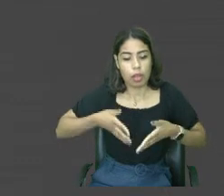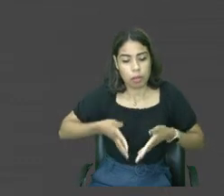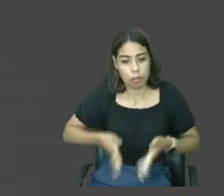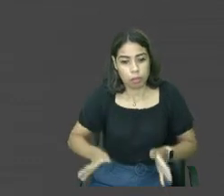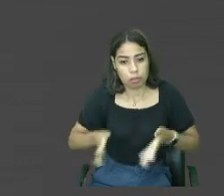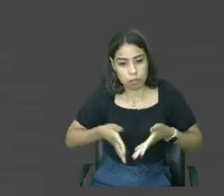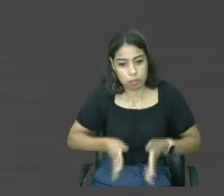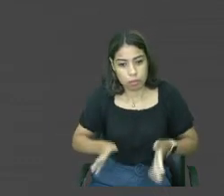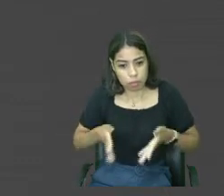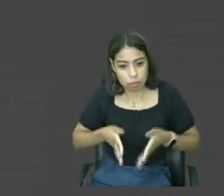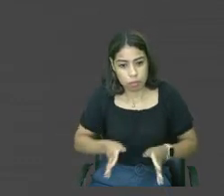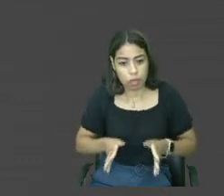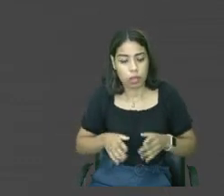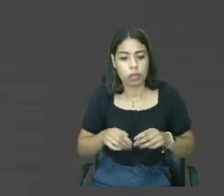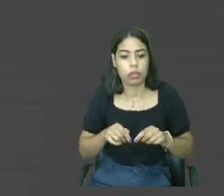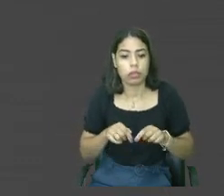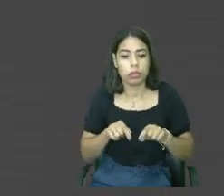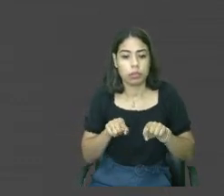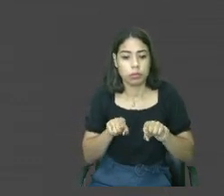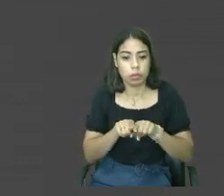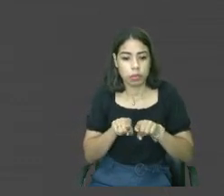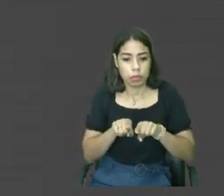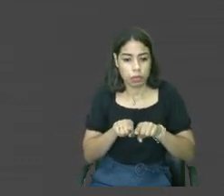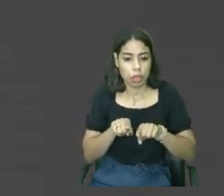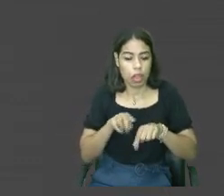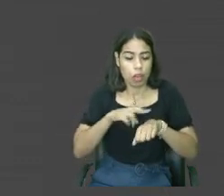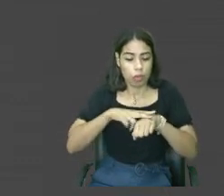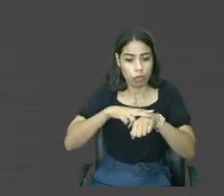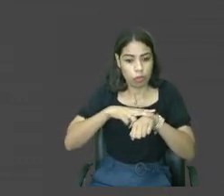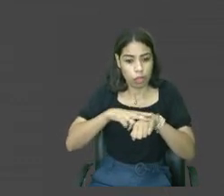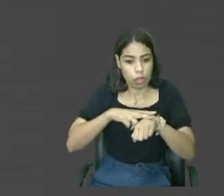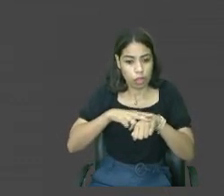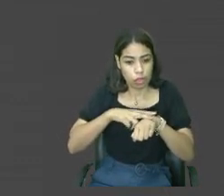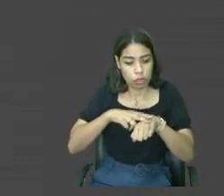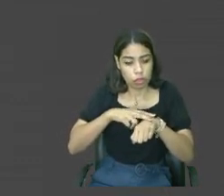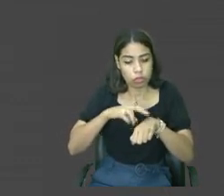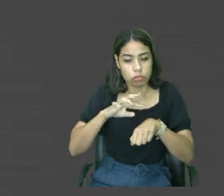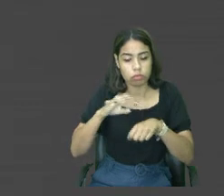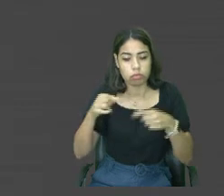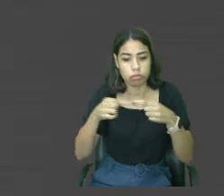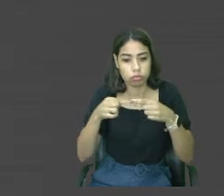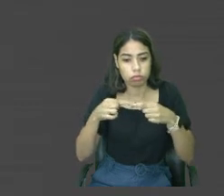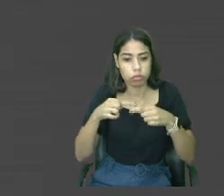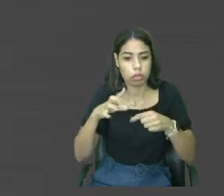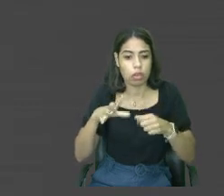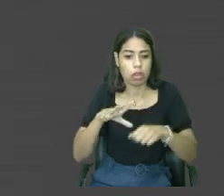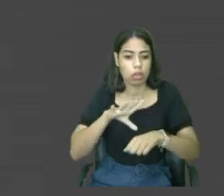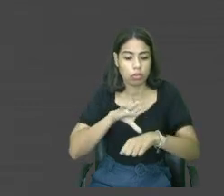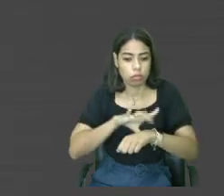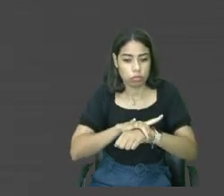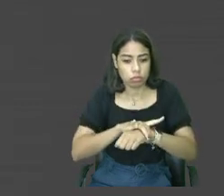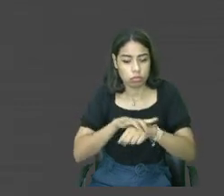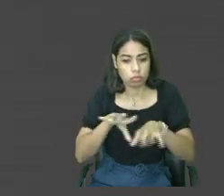Doenças infecciosas e parasitárias é o verdinho, né, que também, reforçando que é onde estão as internações